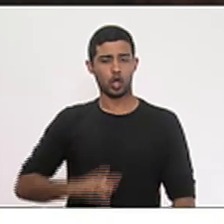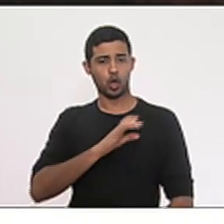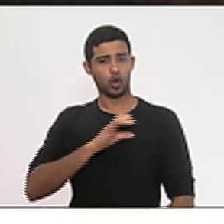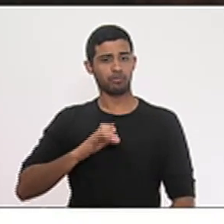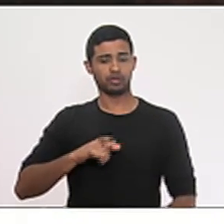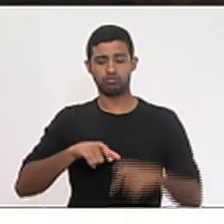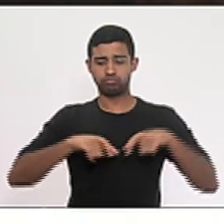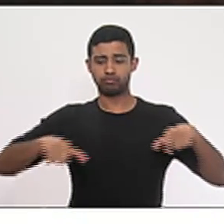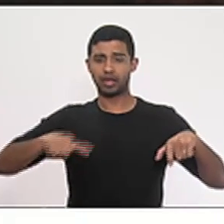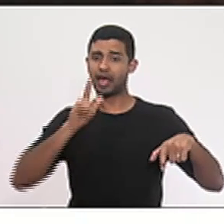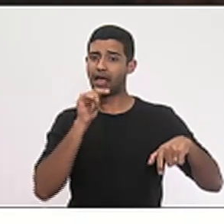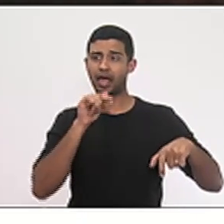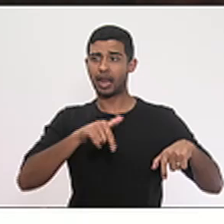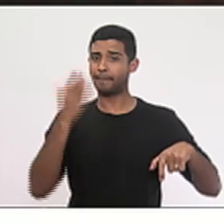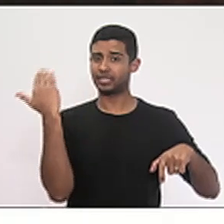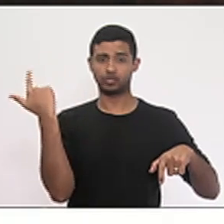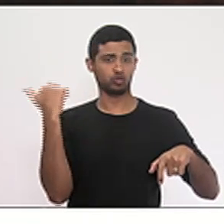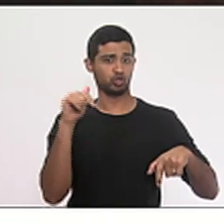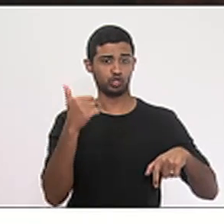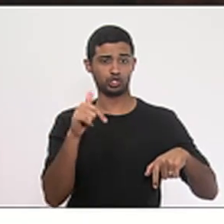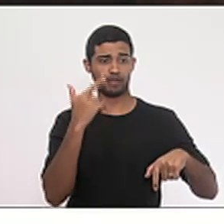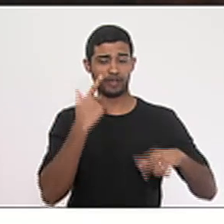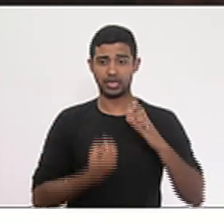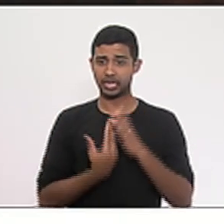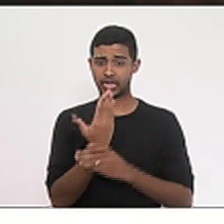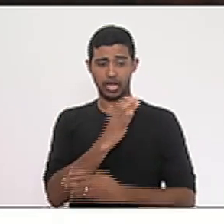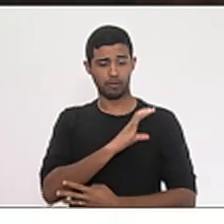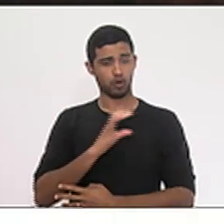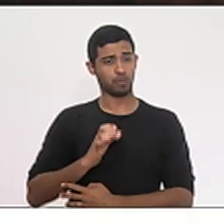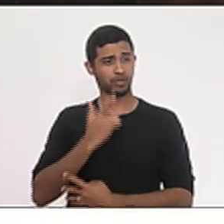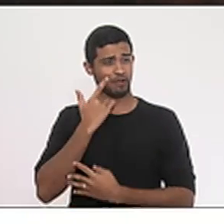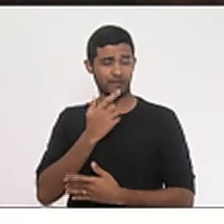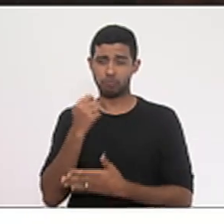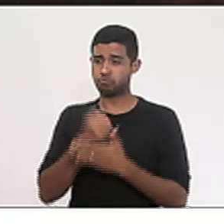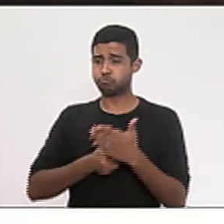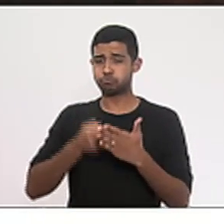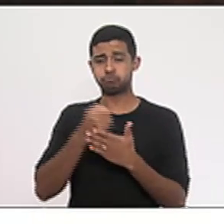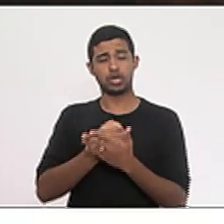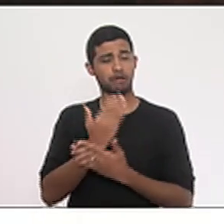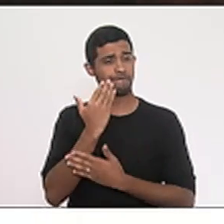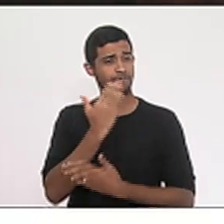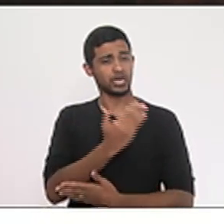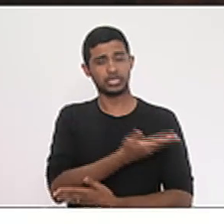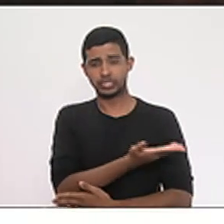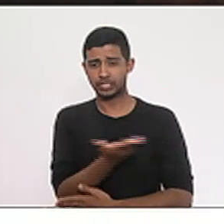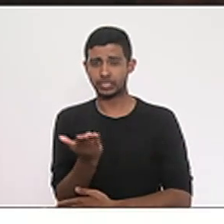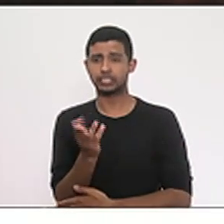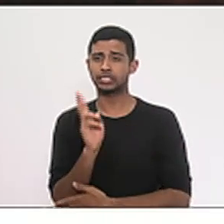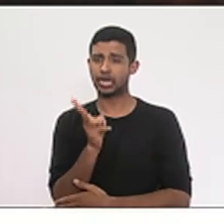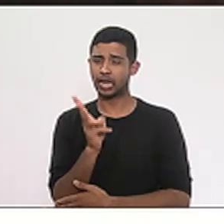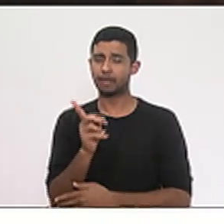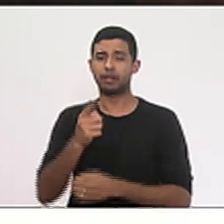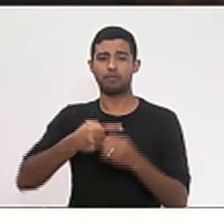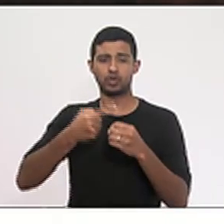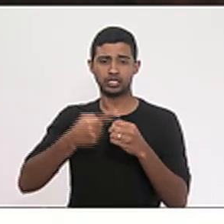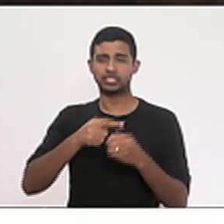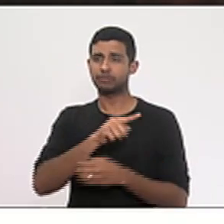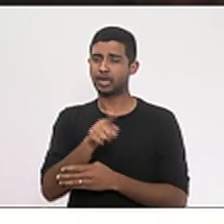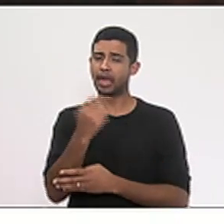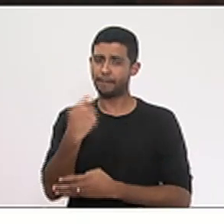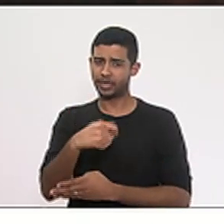na Câmara, que não tinha. Criamos essa comissão, levando esse enfrentamento também para o município. Acho que o município tem